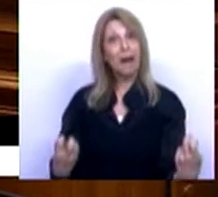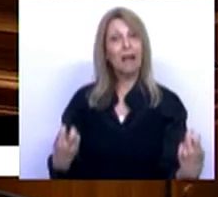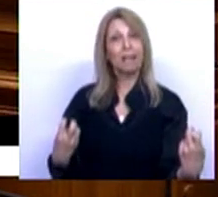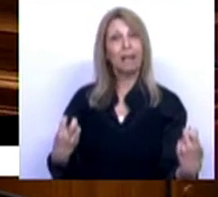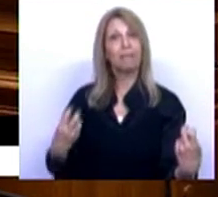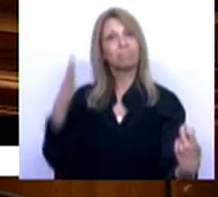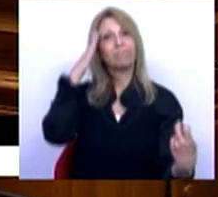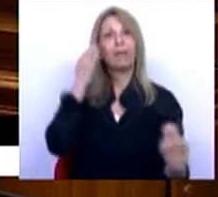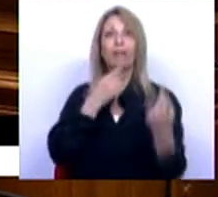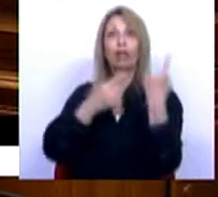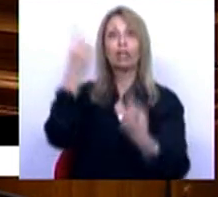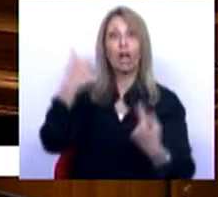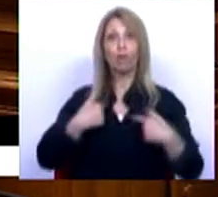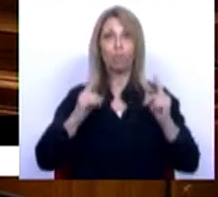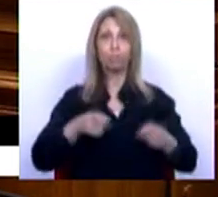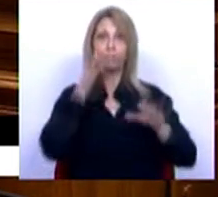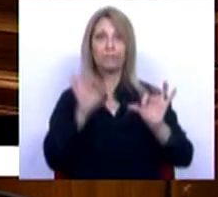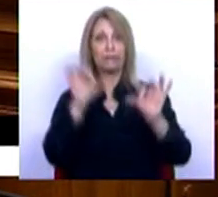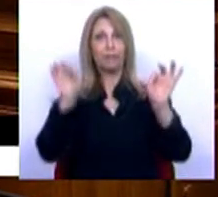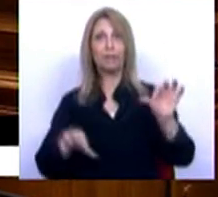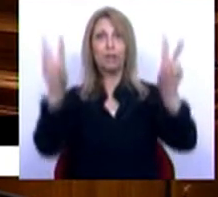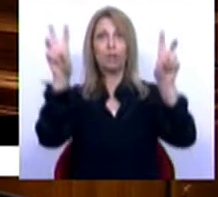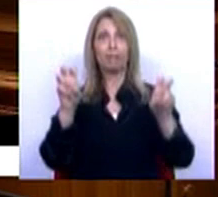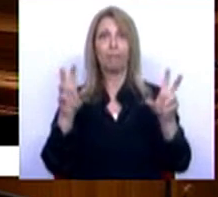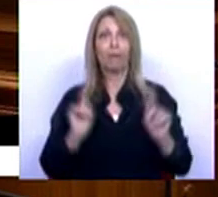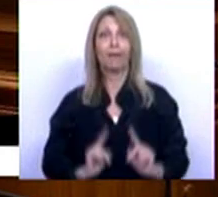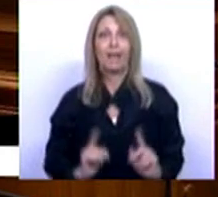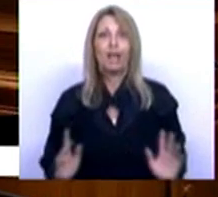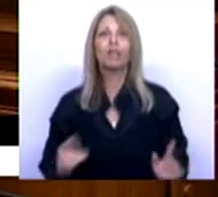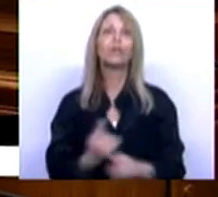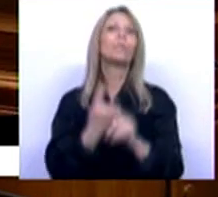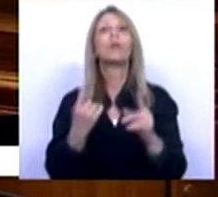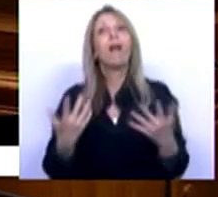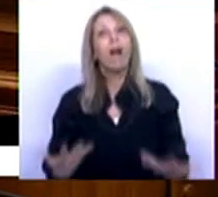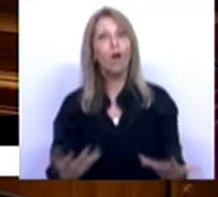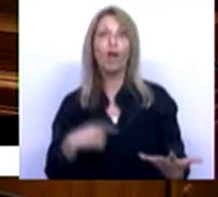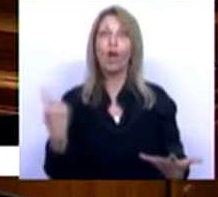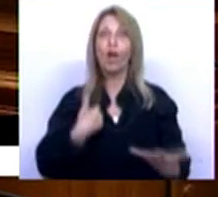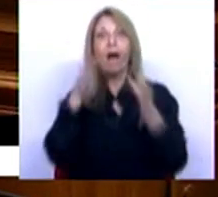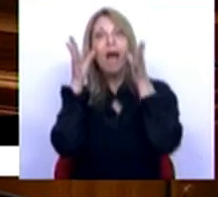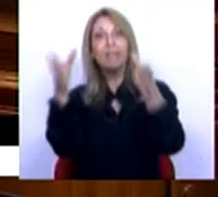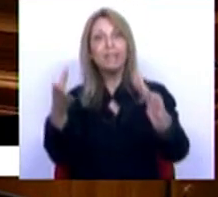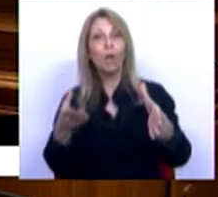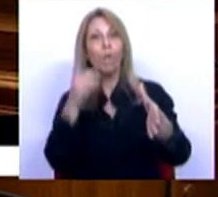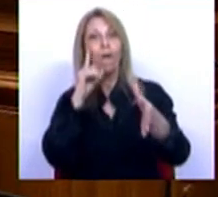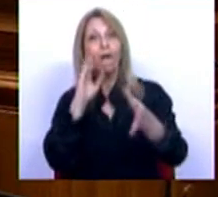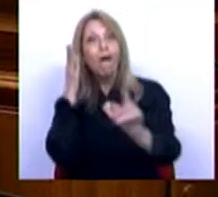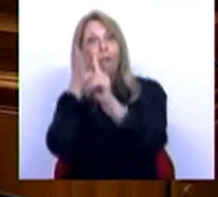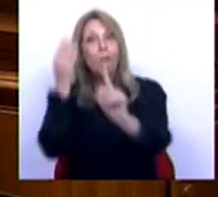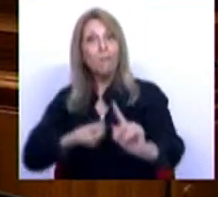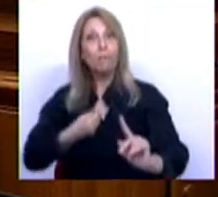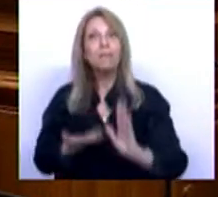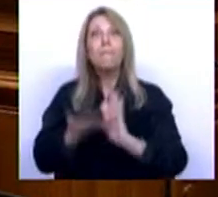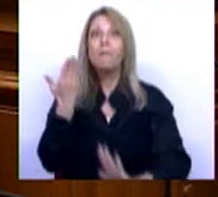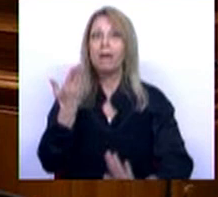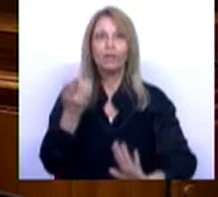intervenção com este tema, que não é de facto, no momento, o que preocupa a nossa maior atenção, mas sim à